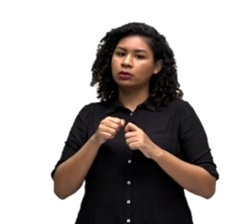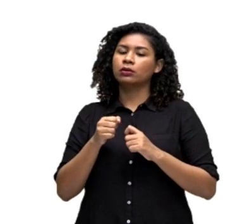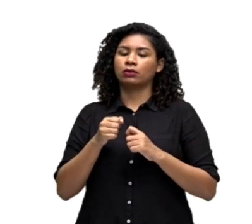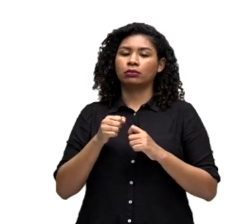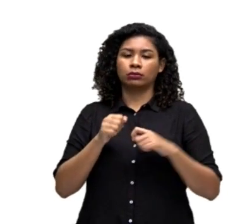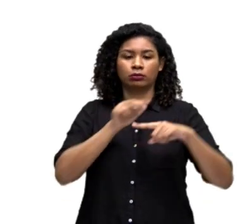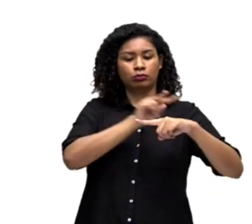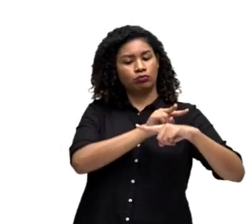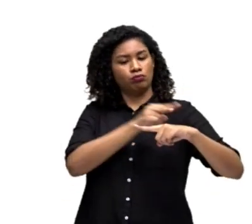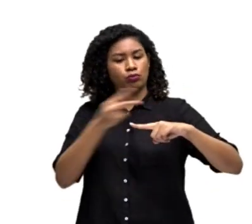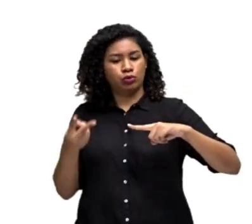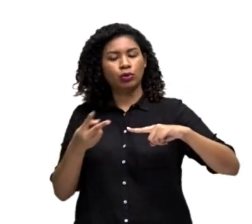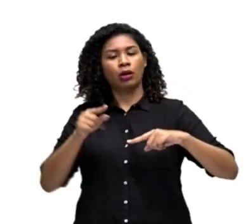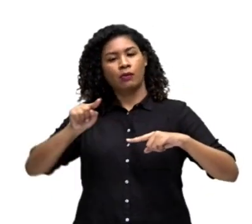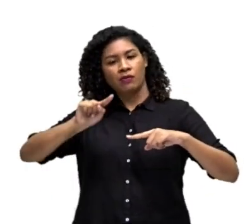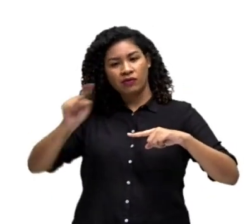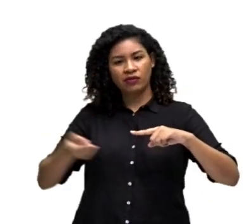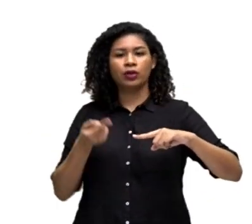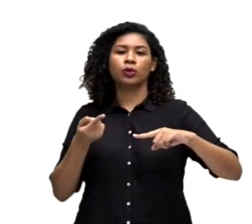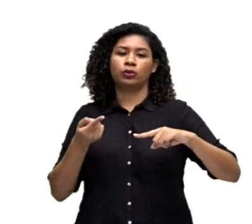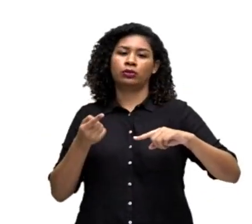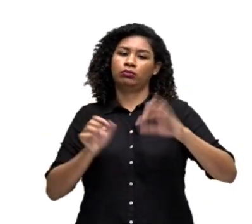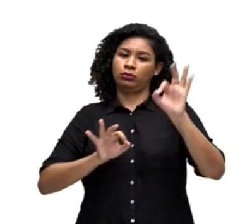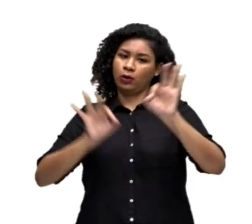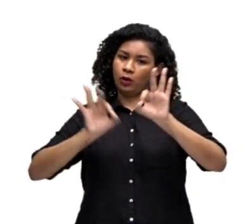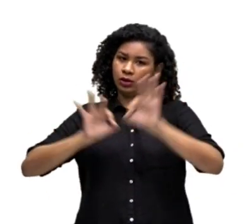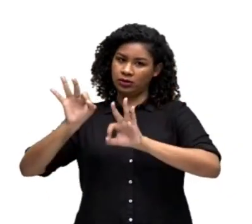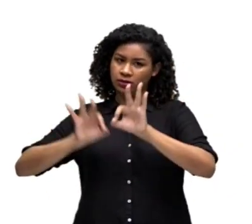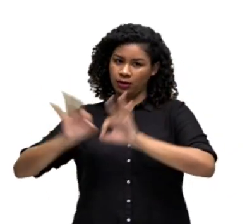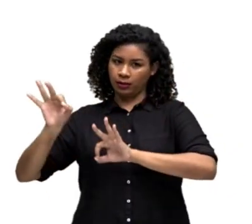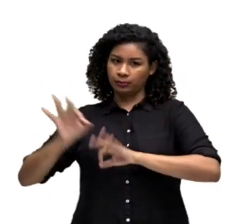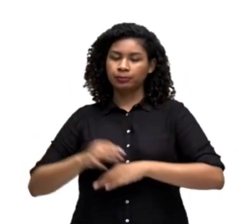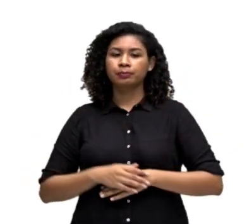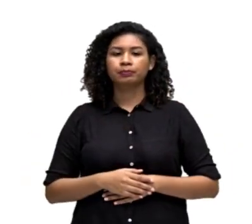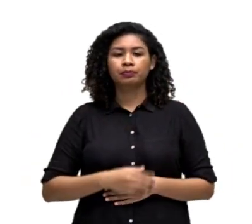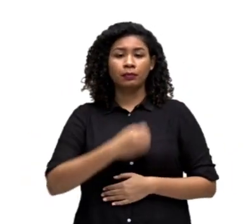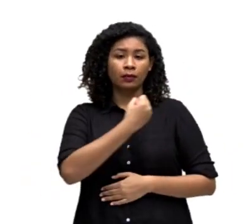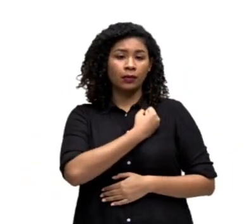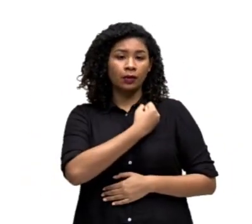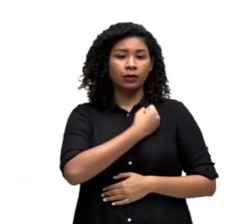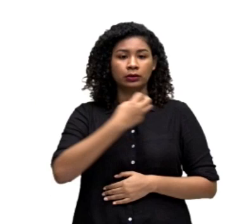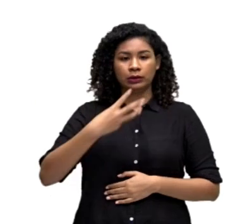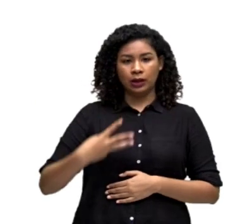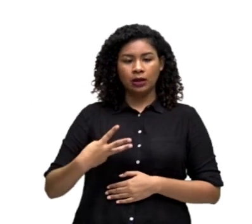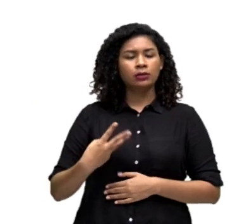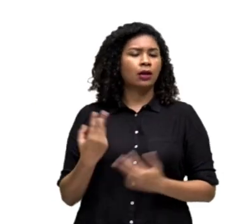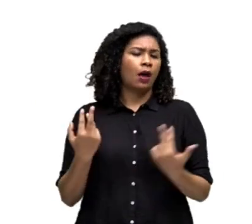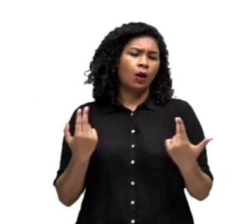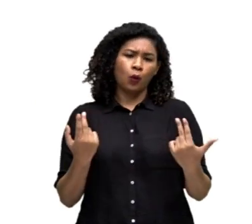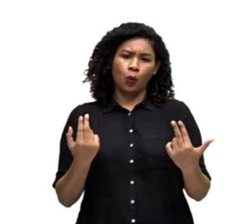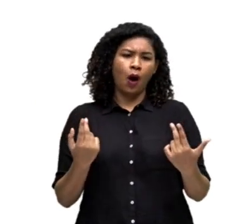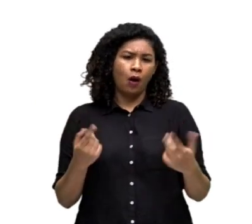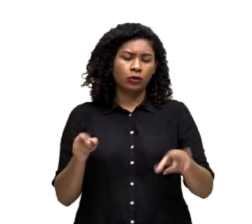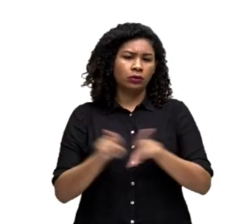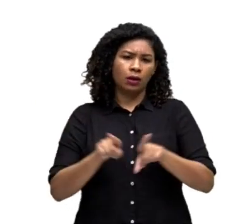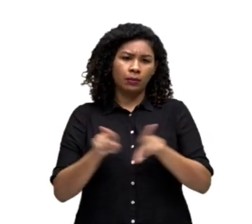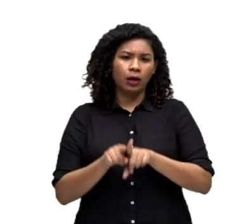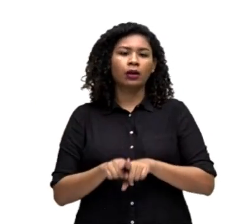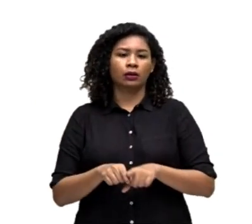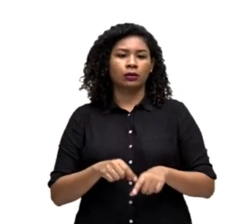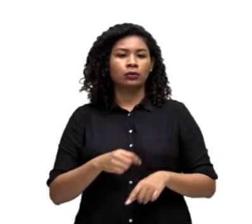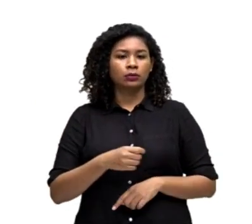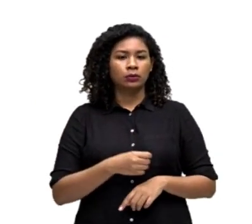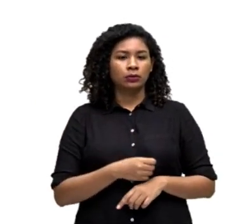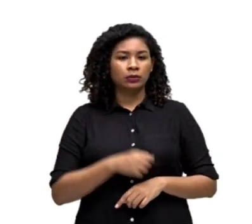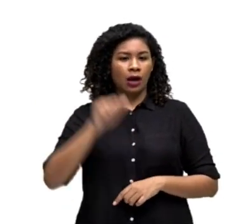dessas 3 frações na forma decimal. Na próxima questão, é a mesma coisa, tá certo? Você vai